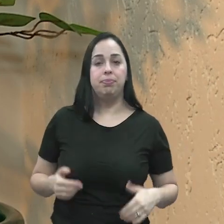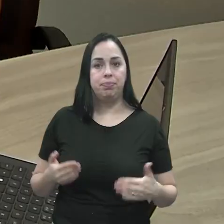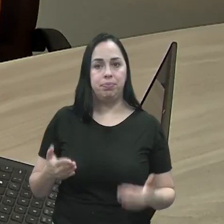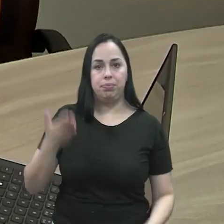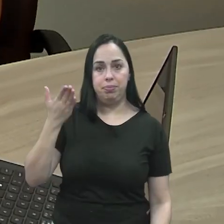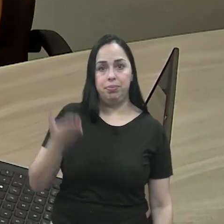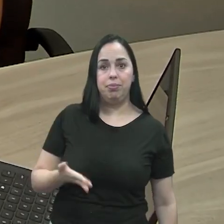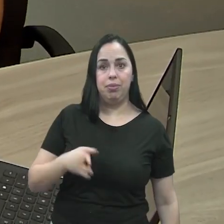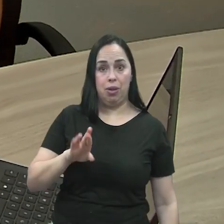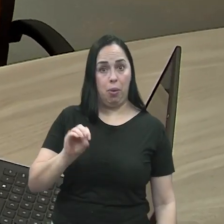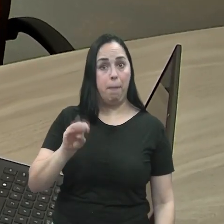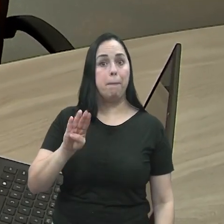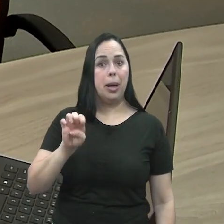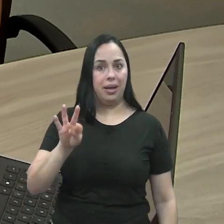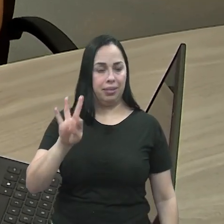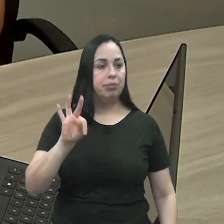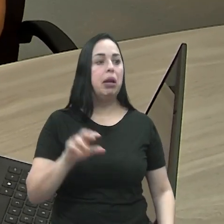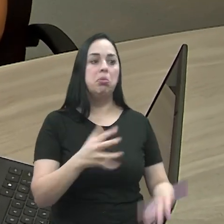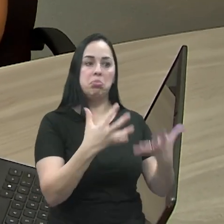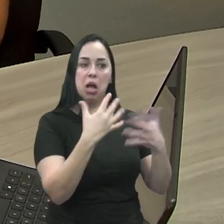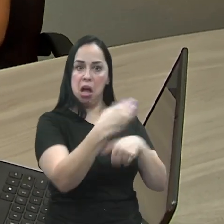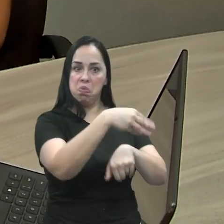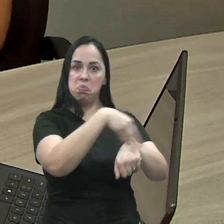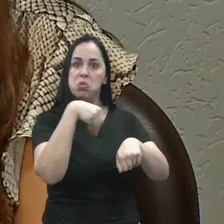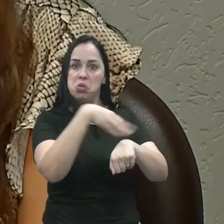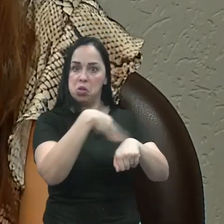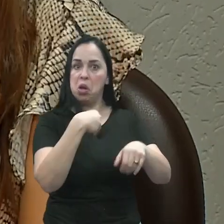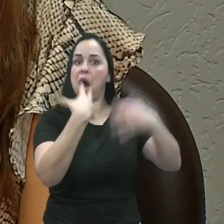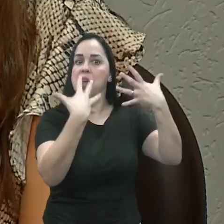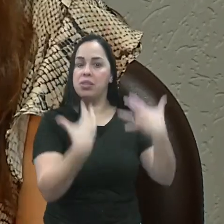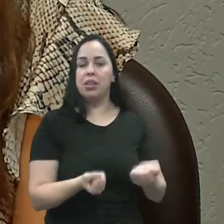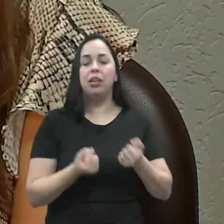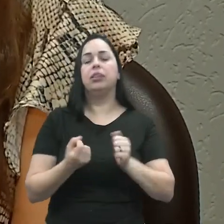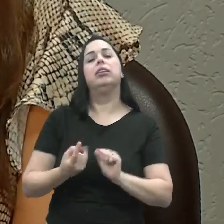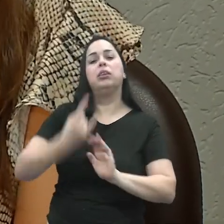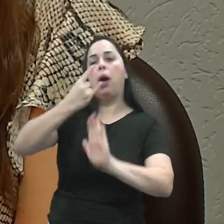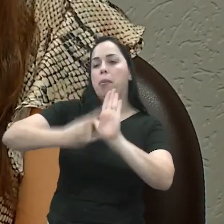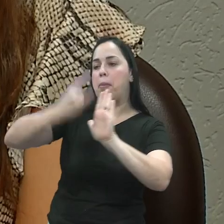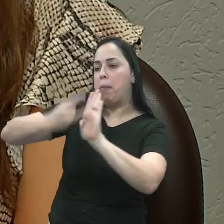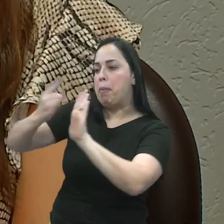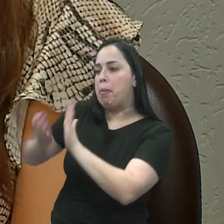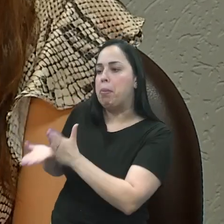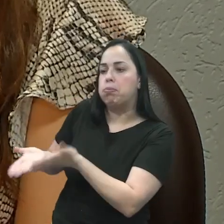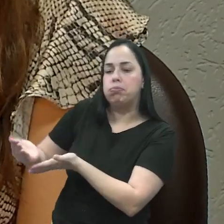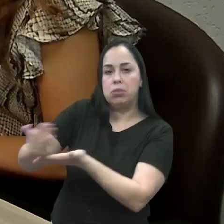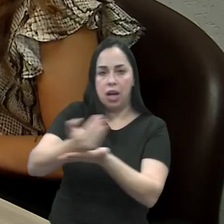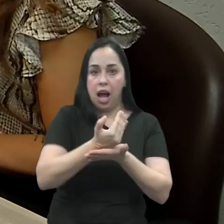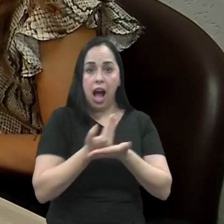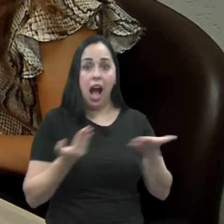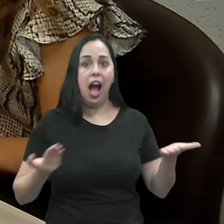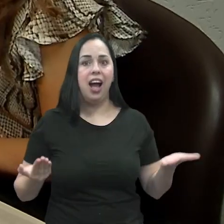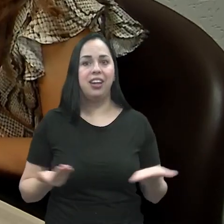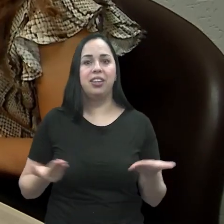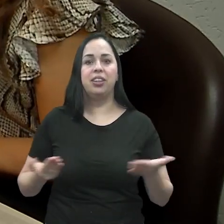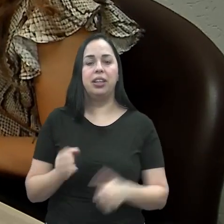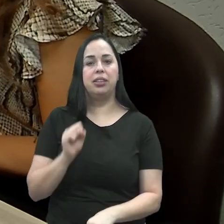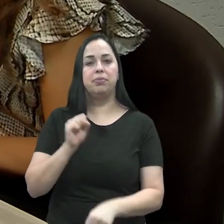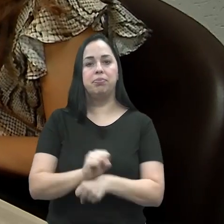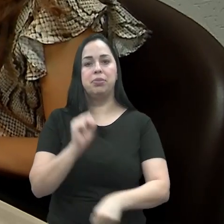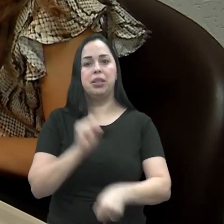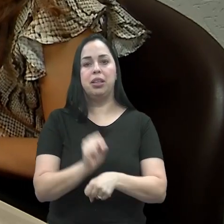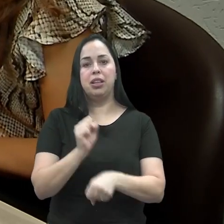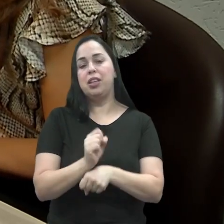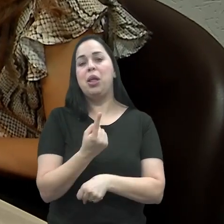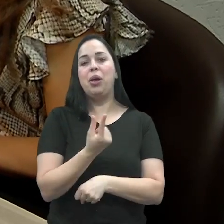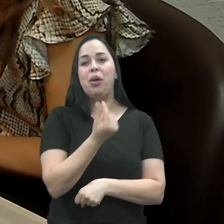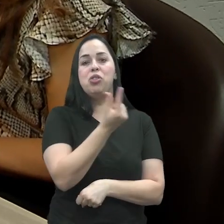lá. E Roberta seguiu as dicas da contadora. Reuniu todos os documentos necessários. Agora, só tem que